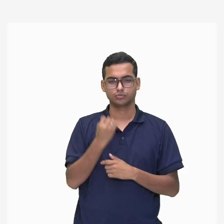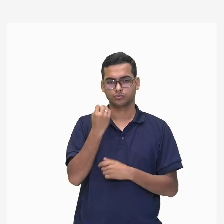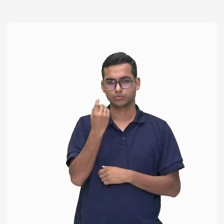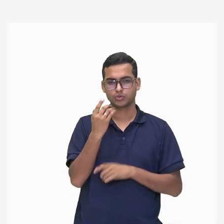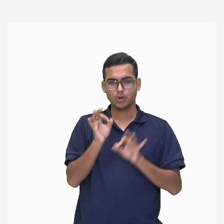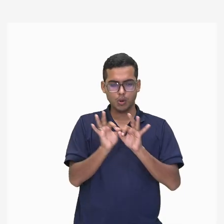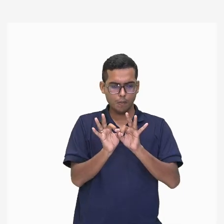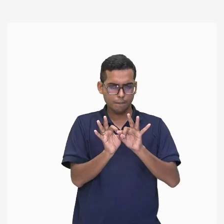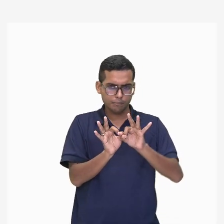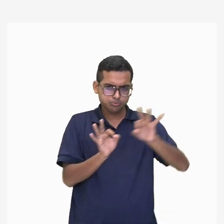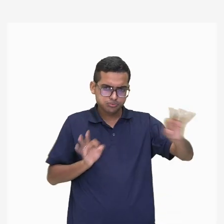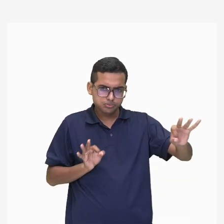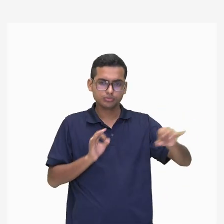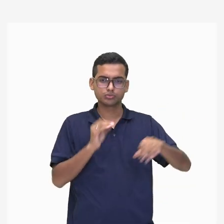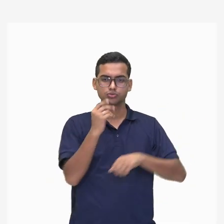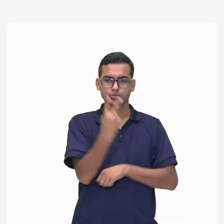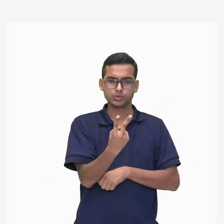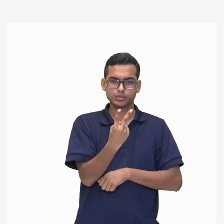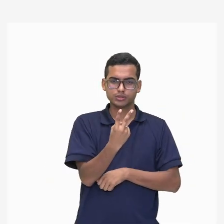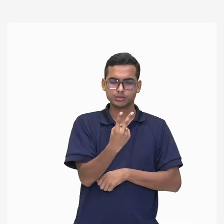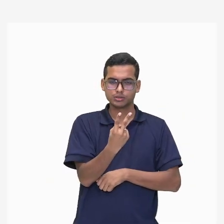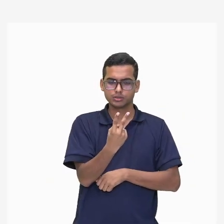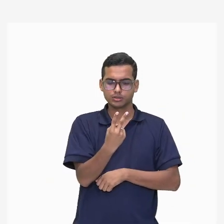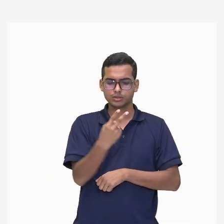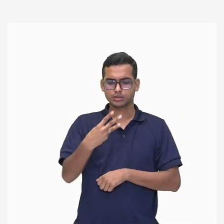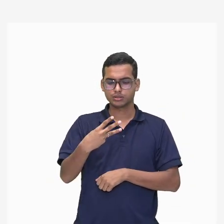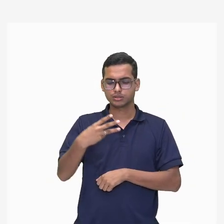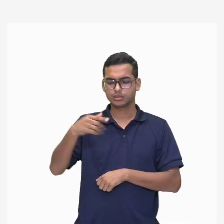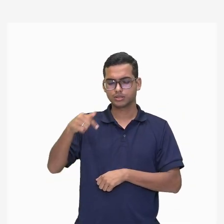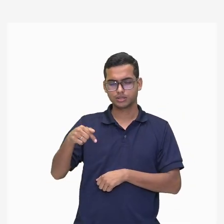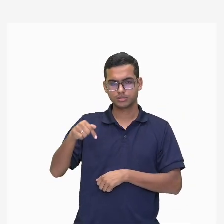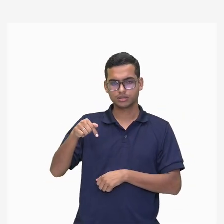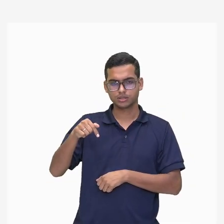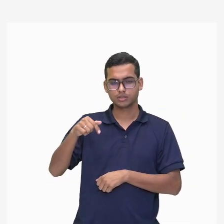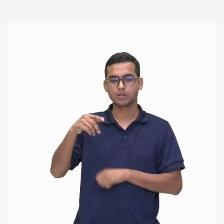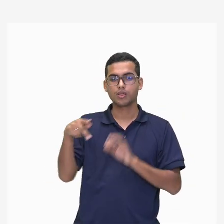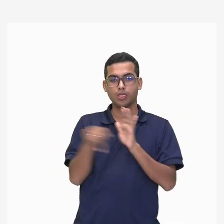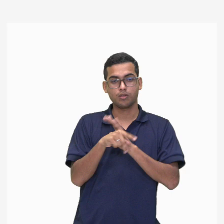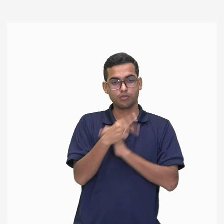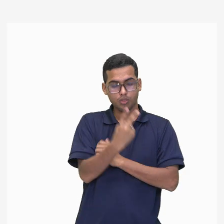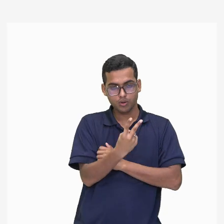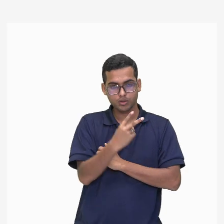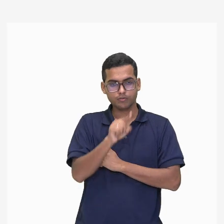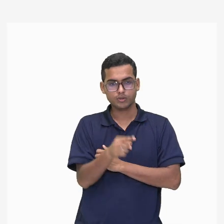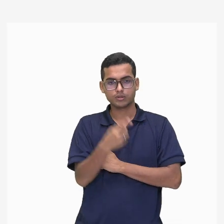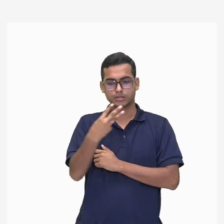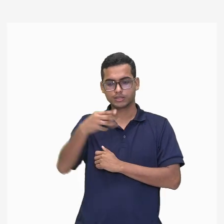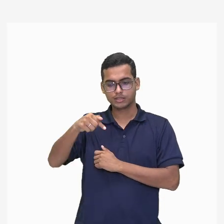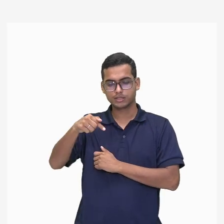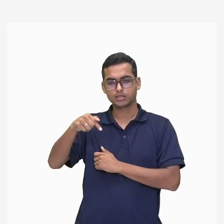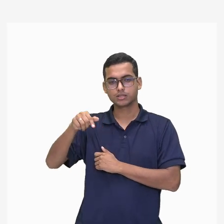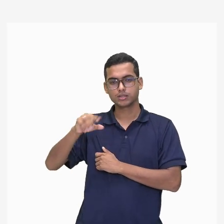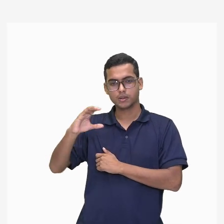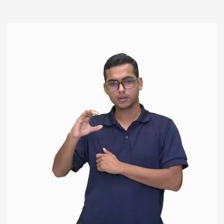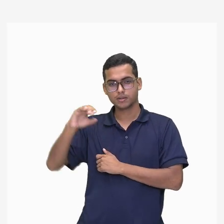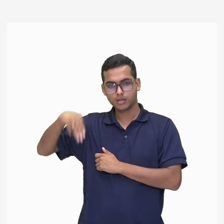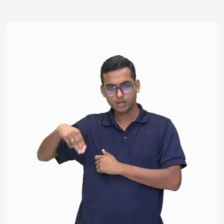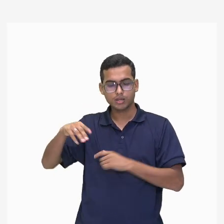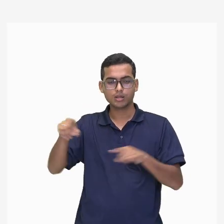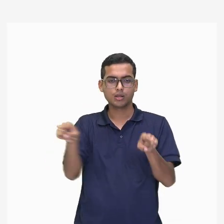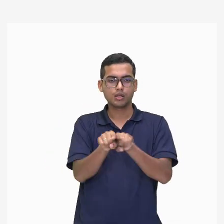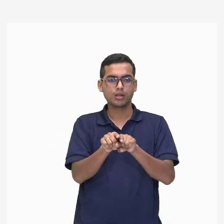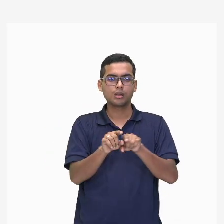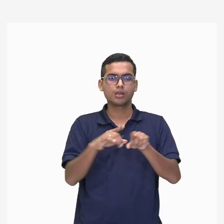2,37 m da pessoa até o dardo. E na altura de 1,73 m. Então, essa é